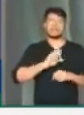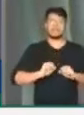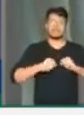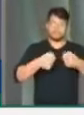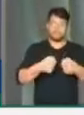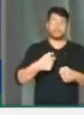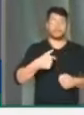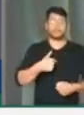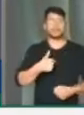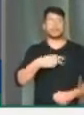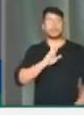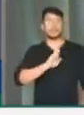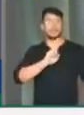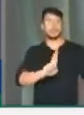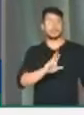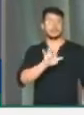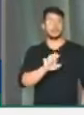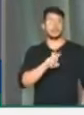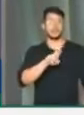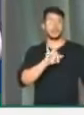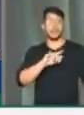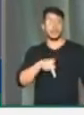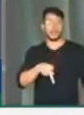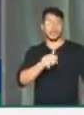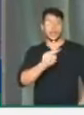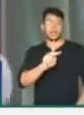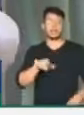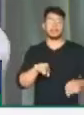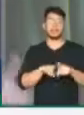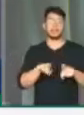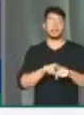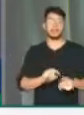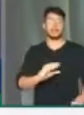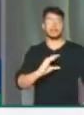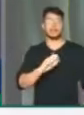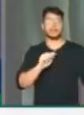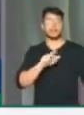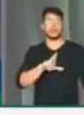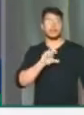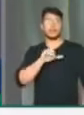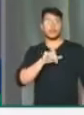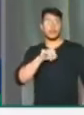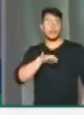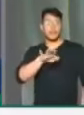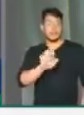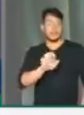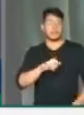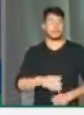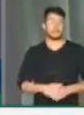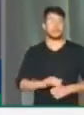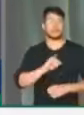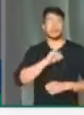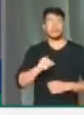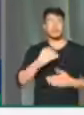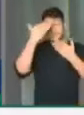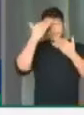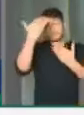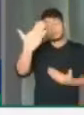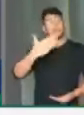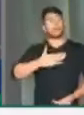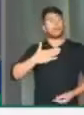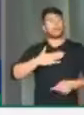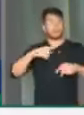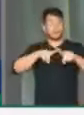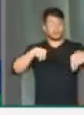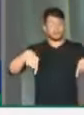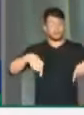chefe de gabinete, Eric Souza Silva, e também da Carolina Grace e da Juana Nunes. Quero agradecer a equipe do meu gabinete, em nome